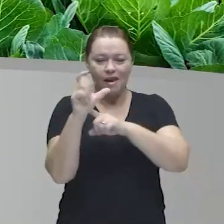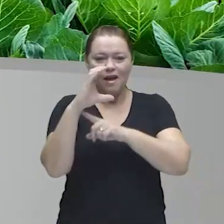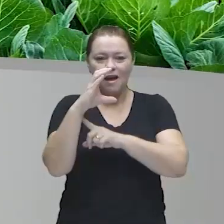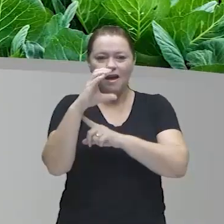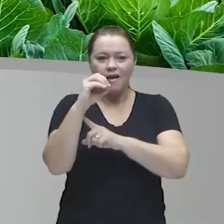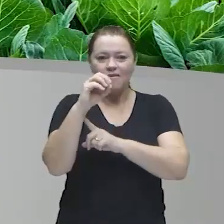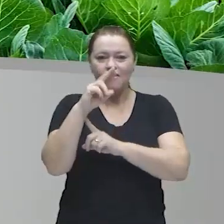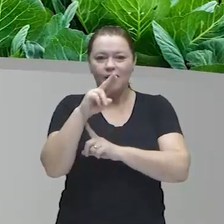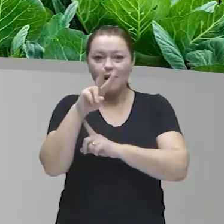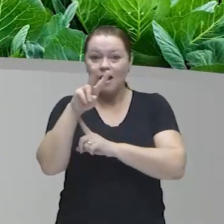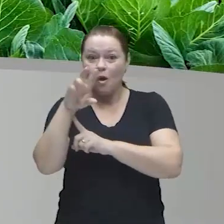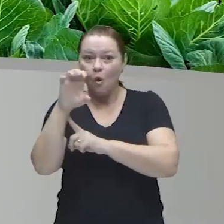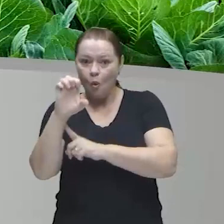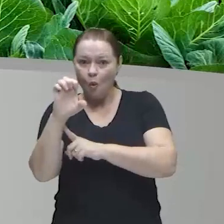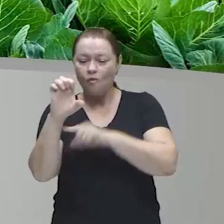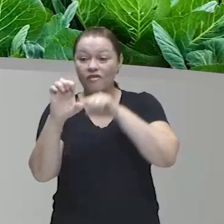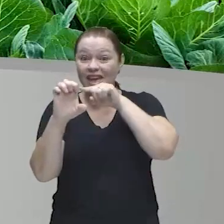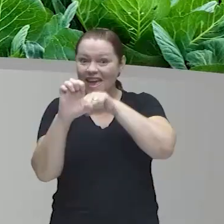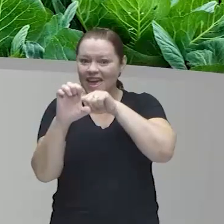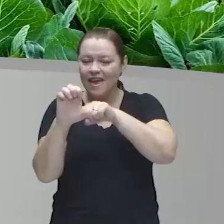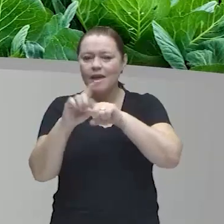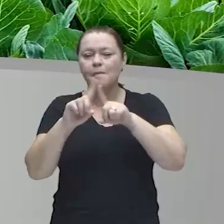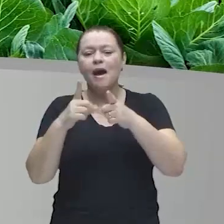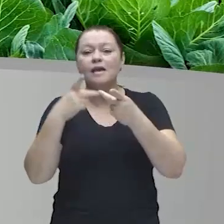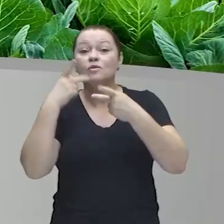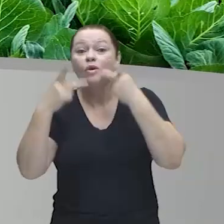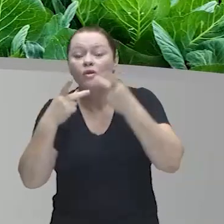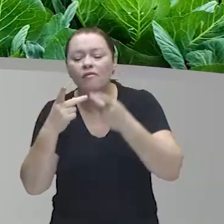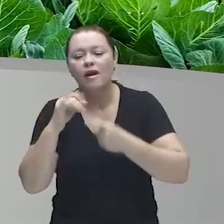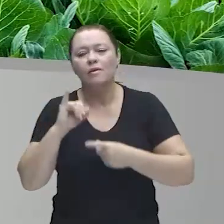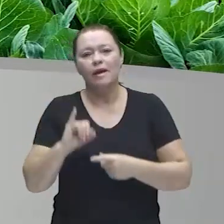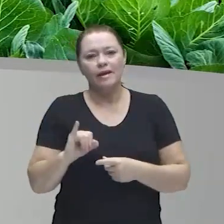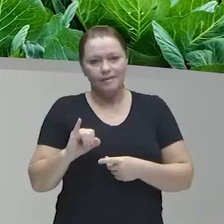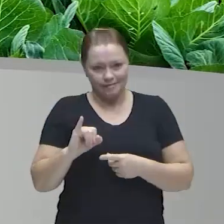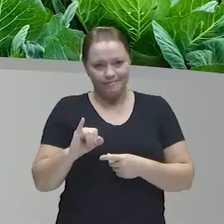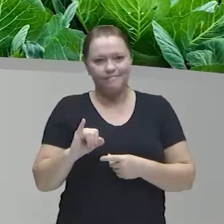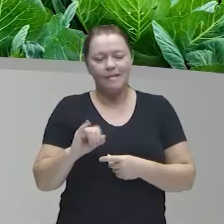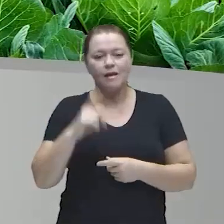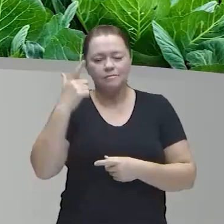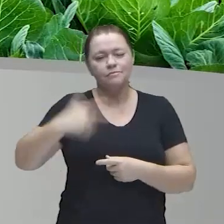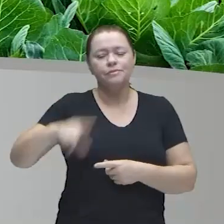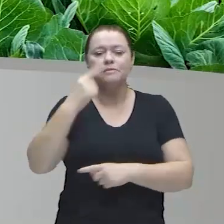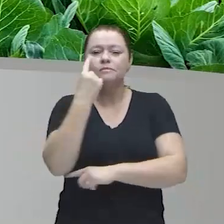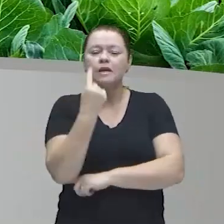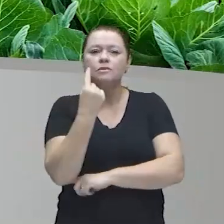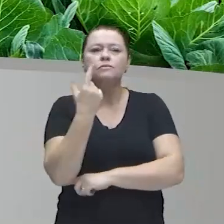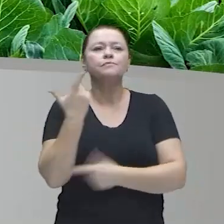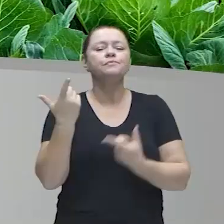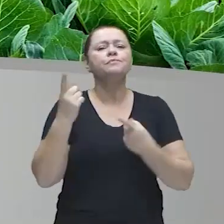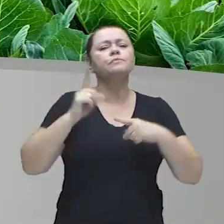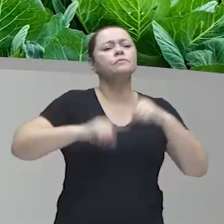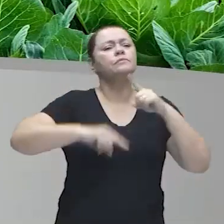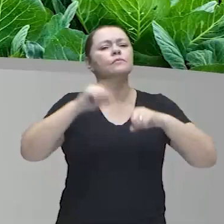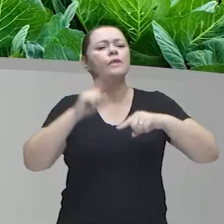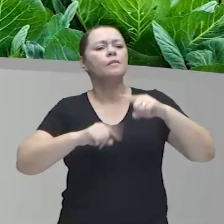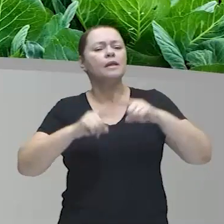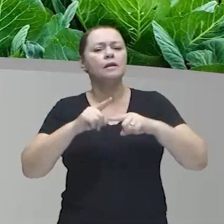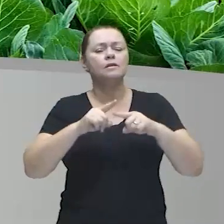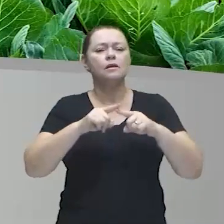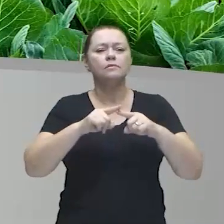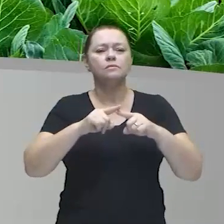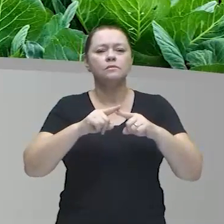final, porém tem o som de I. Certo? Mais um. Instrumento para abrir e fechar